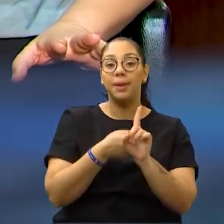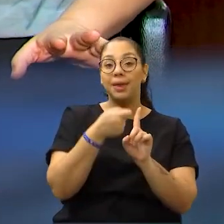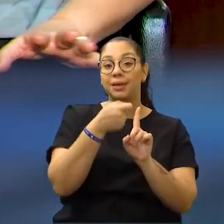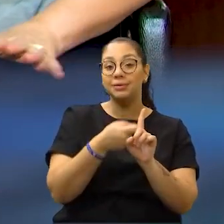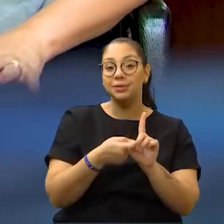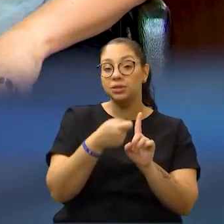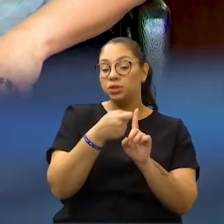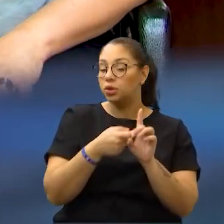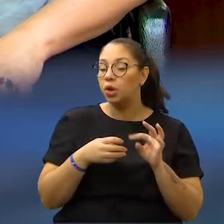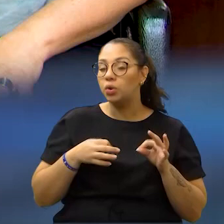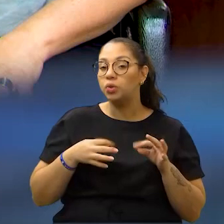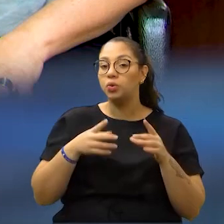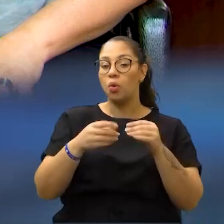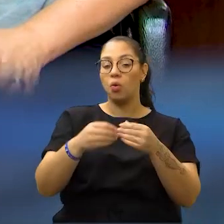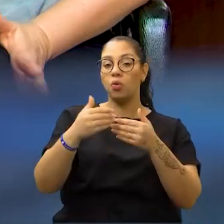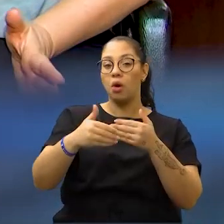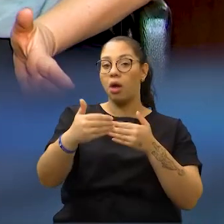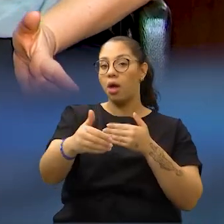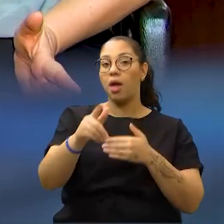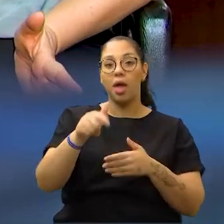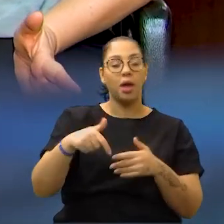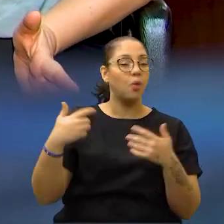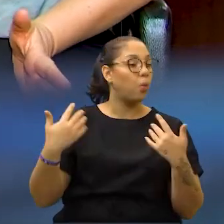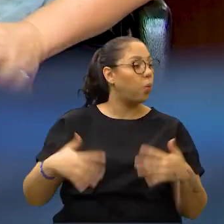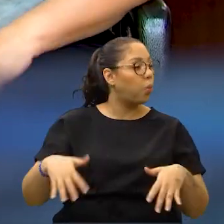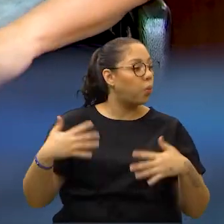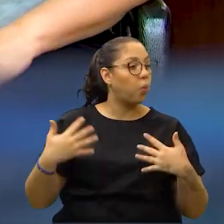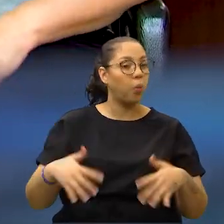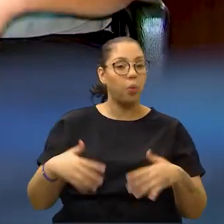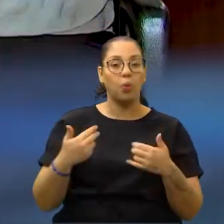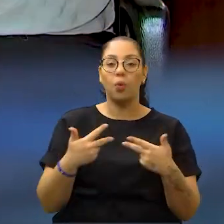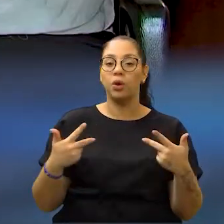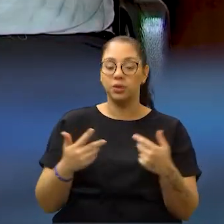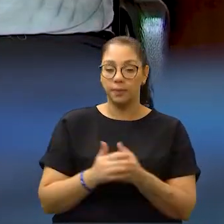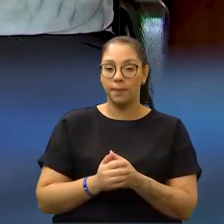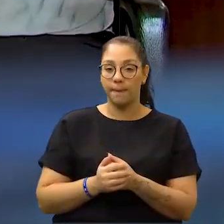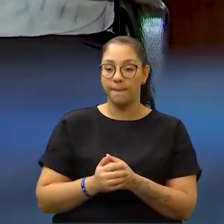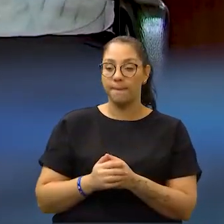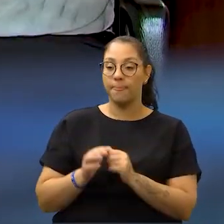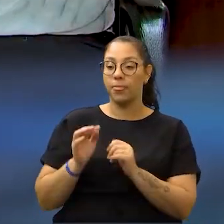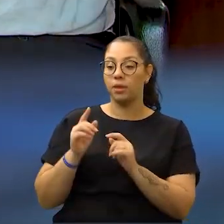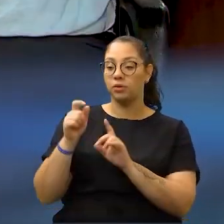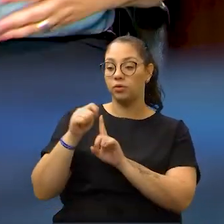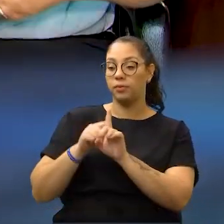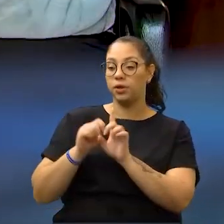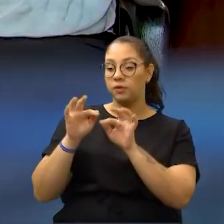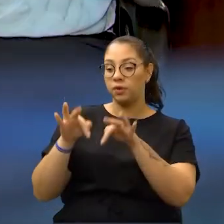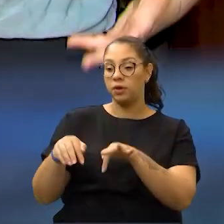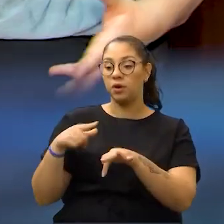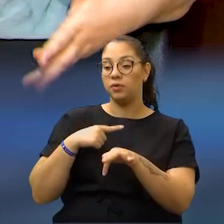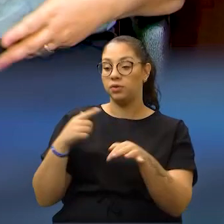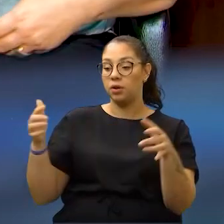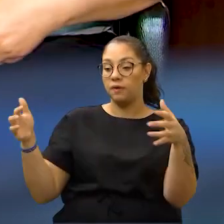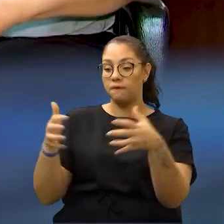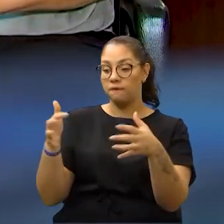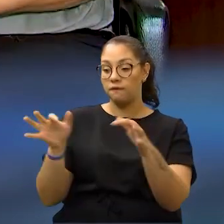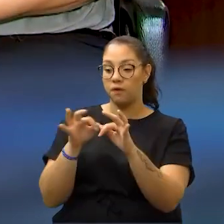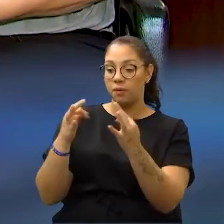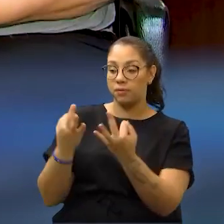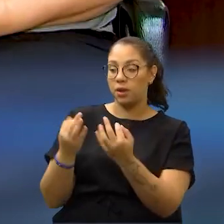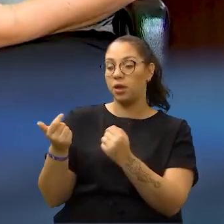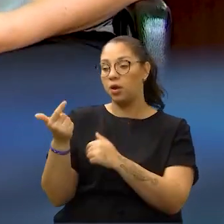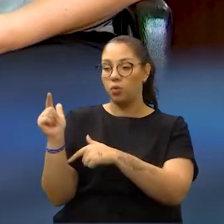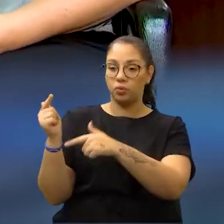meses. É muita coisa. No final do mês a gente inclui os familiares,